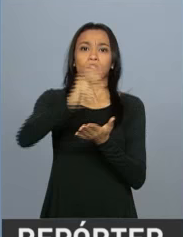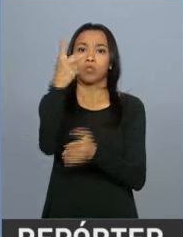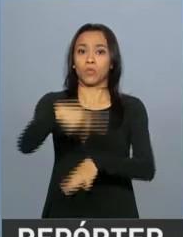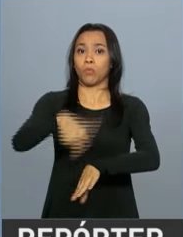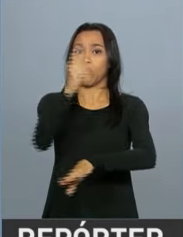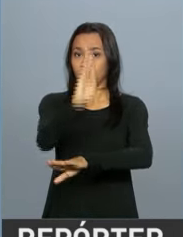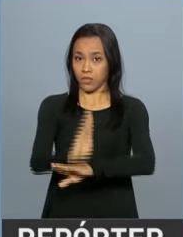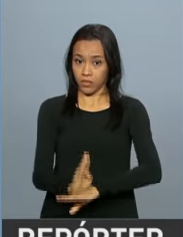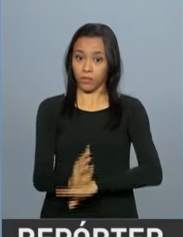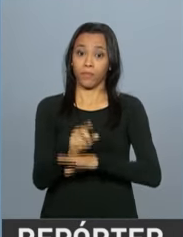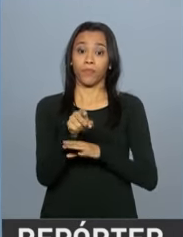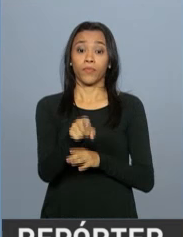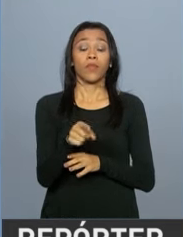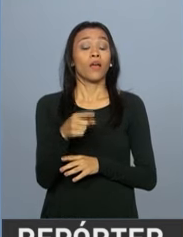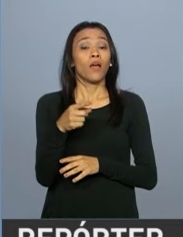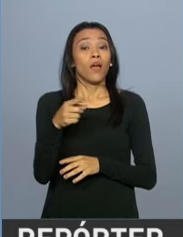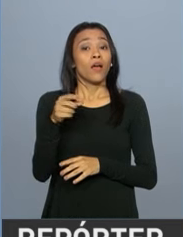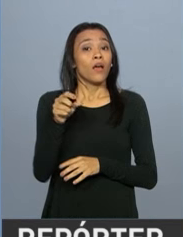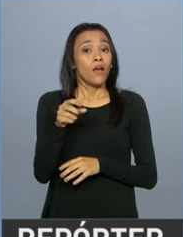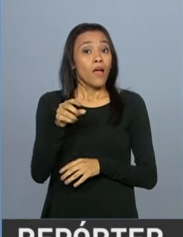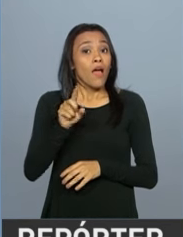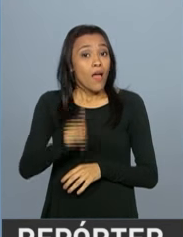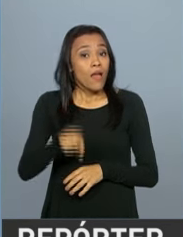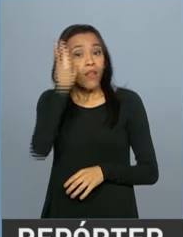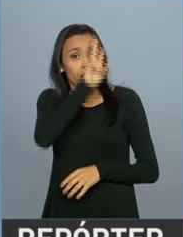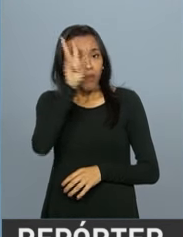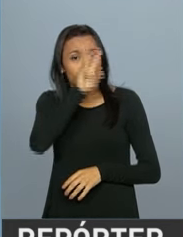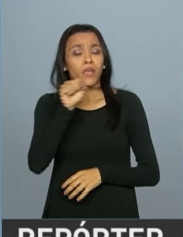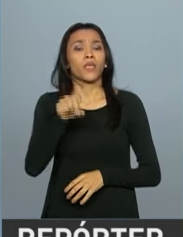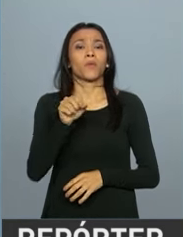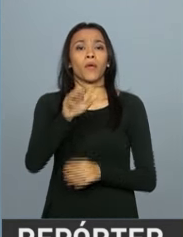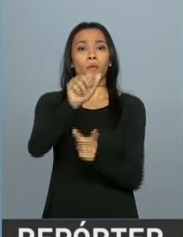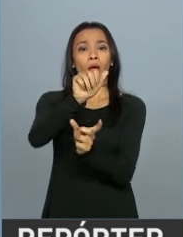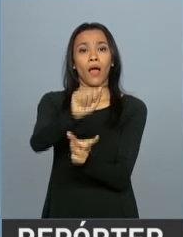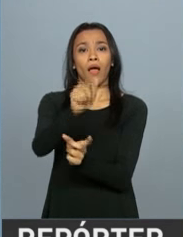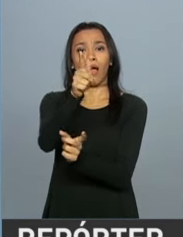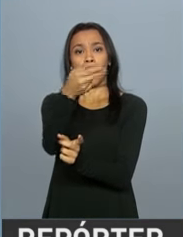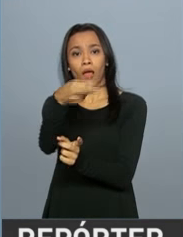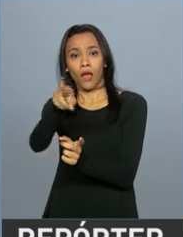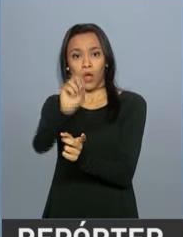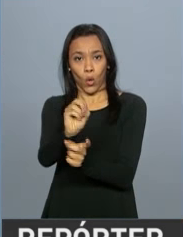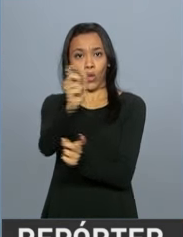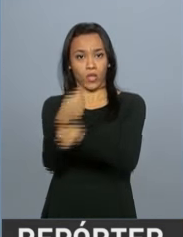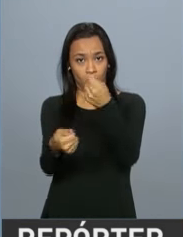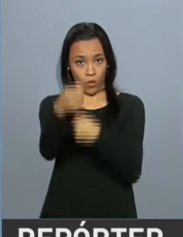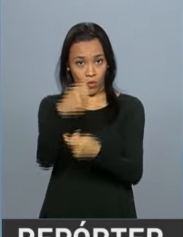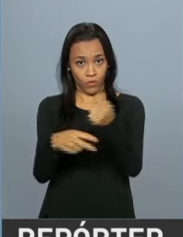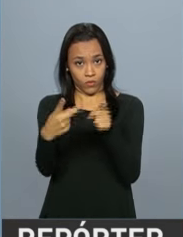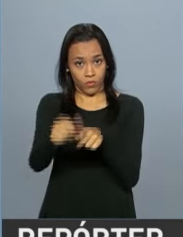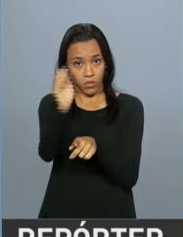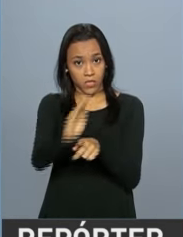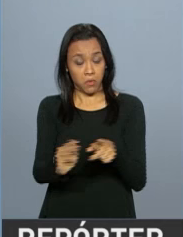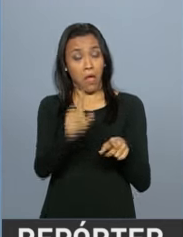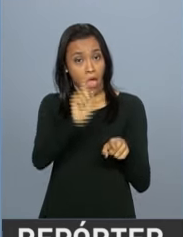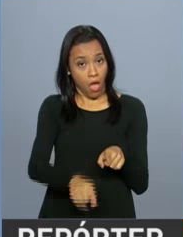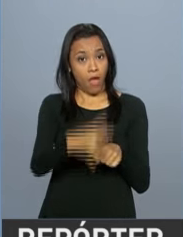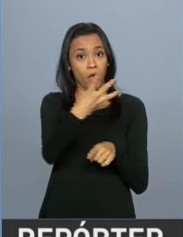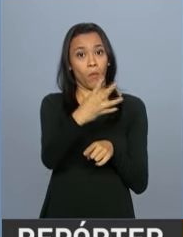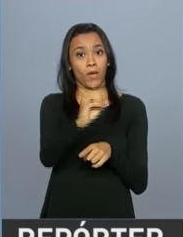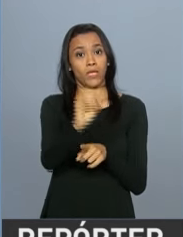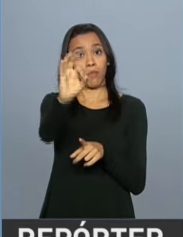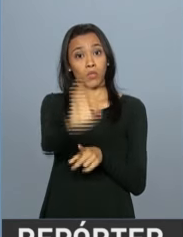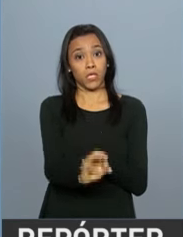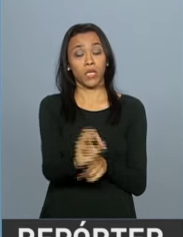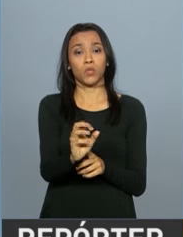país. Não é excessivo lembrar que o agronegócio aqui no Brasil responde por mais de 40%